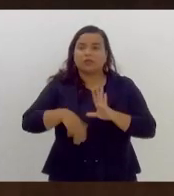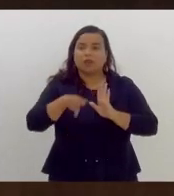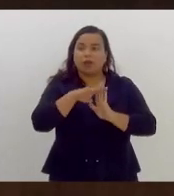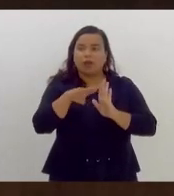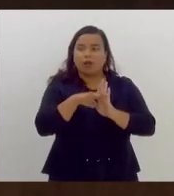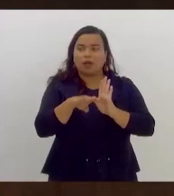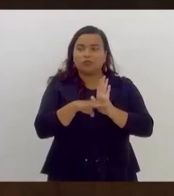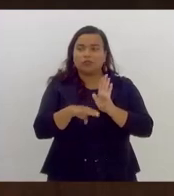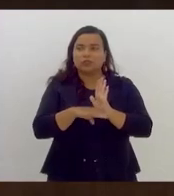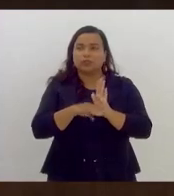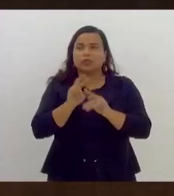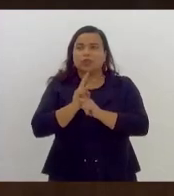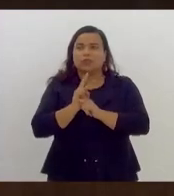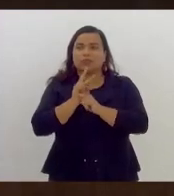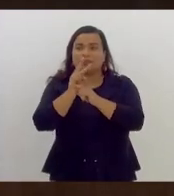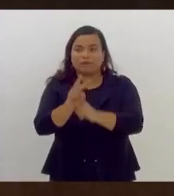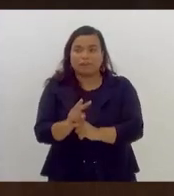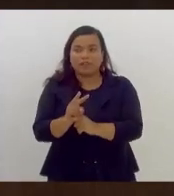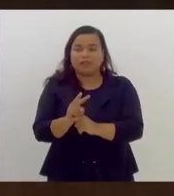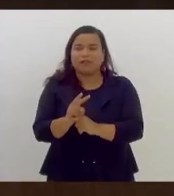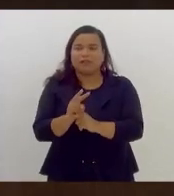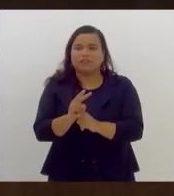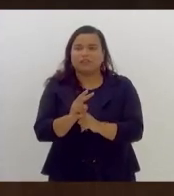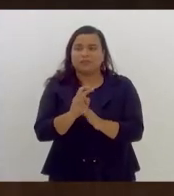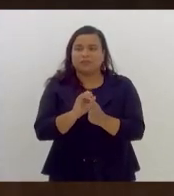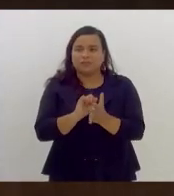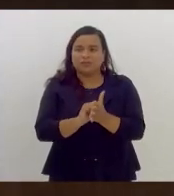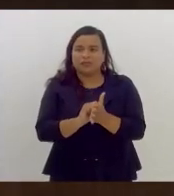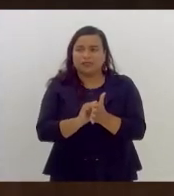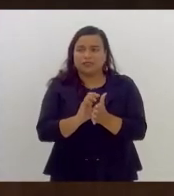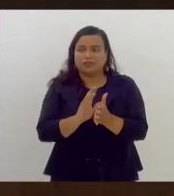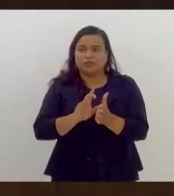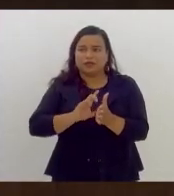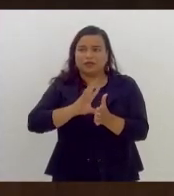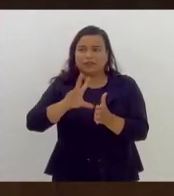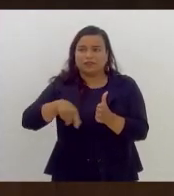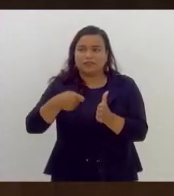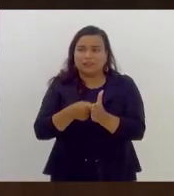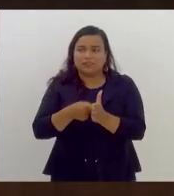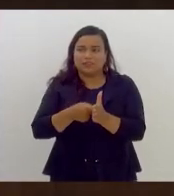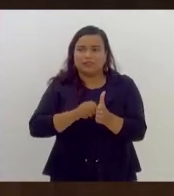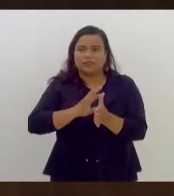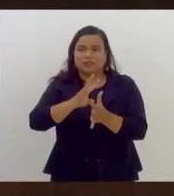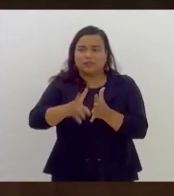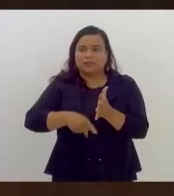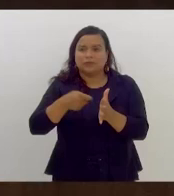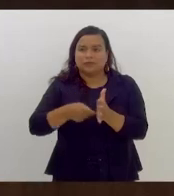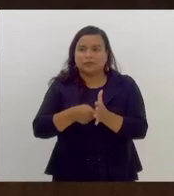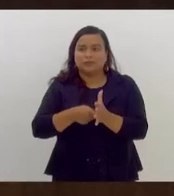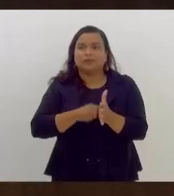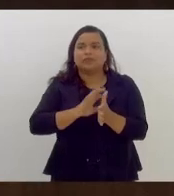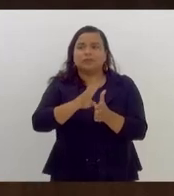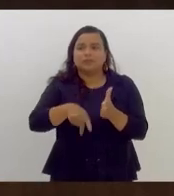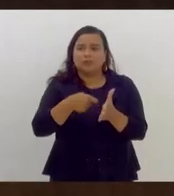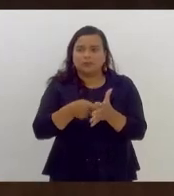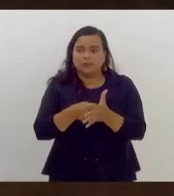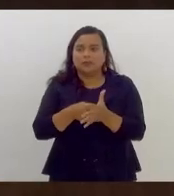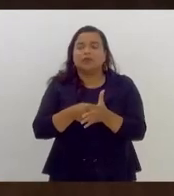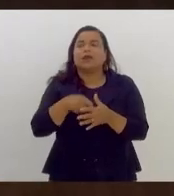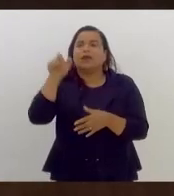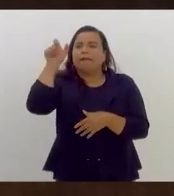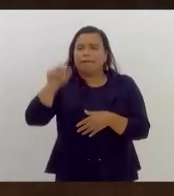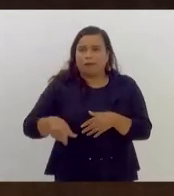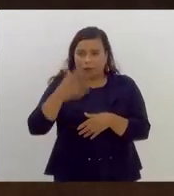de Defesa do Consumidor, visto que o consumidor,